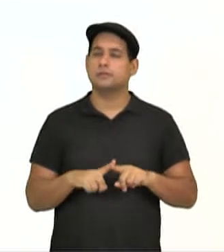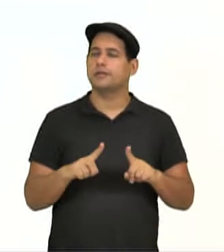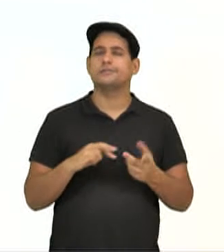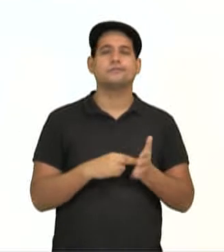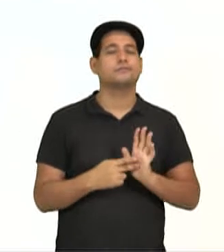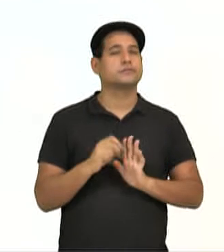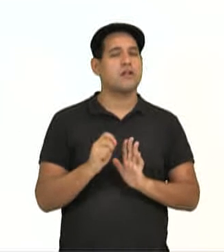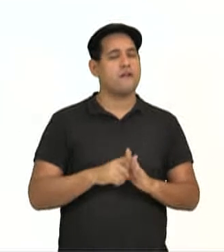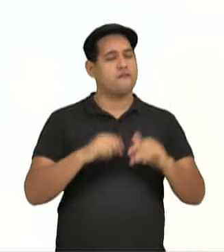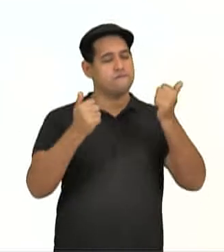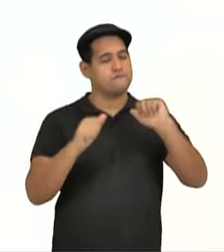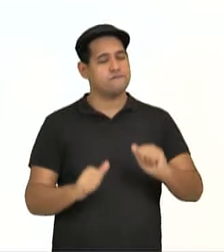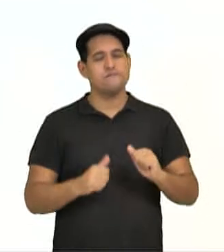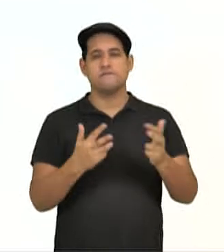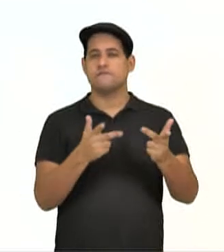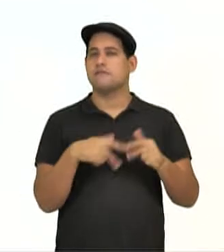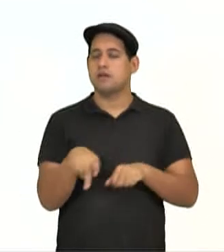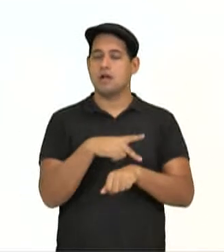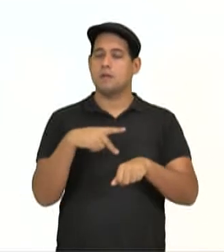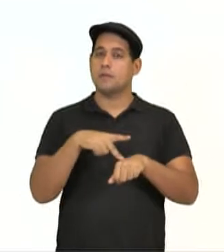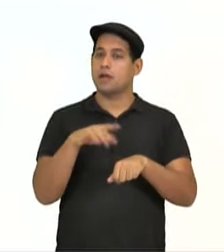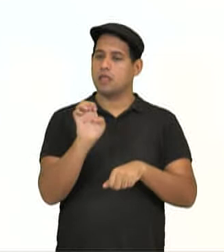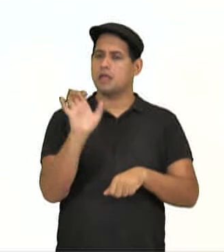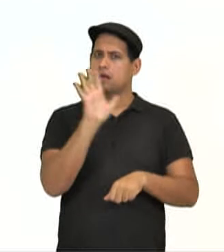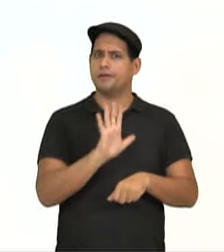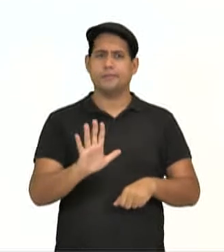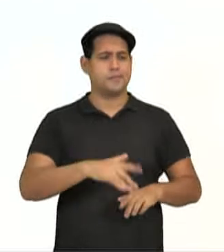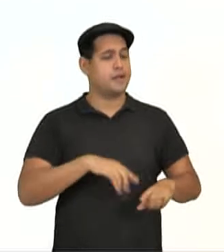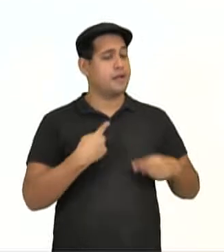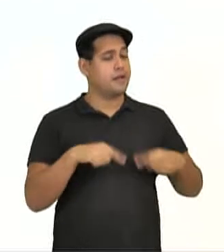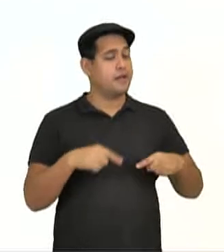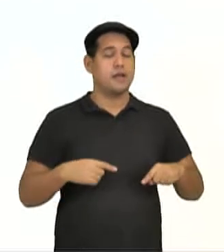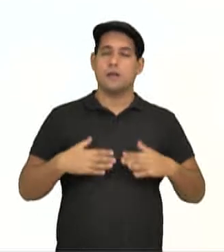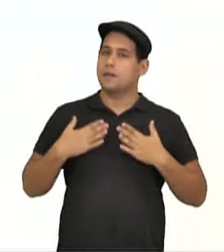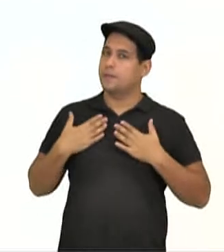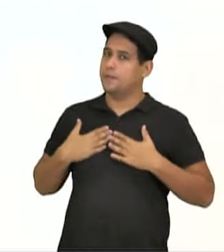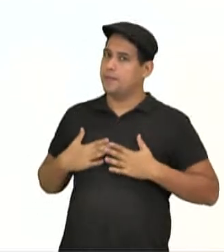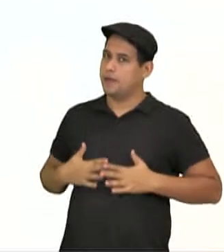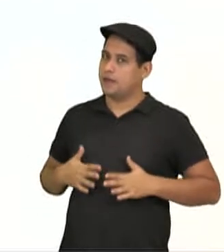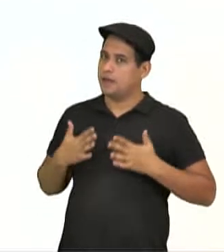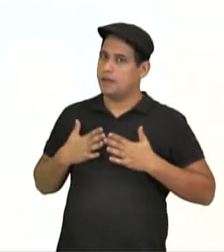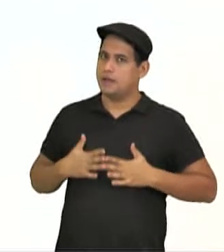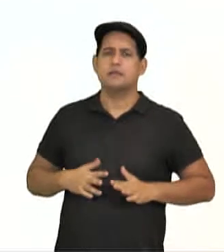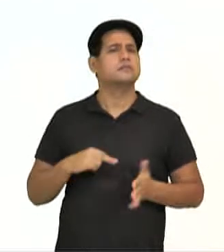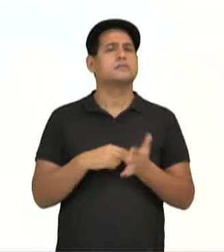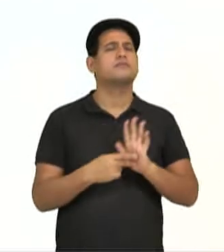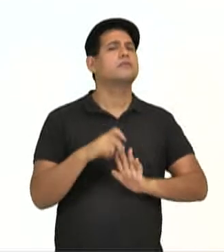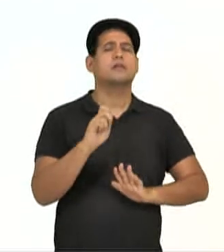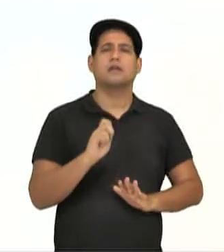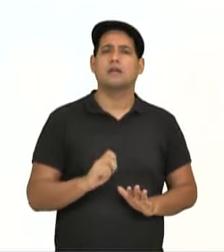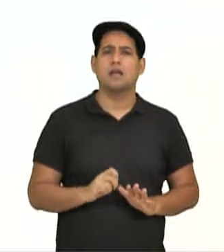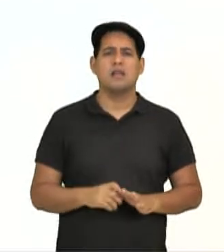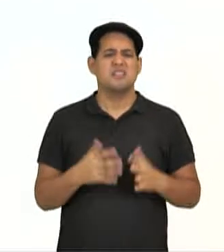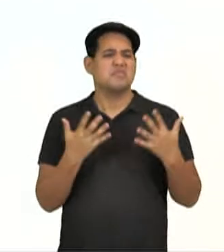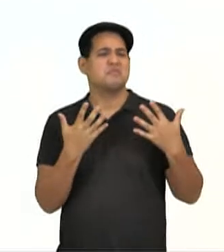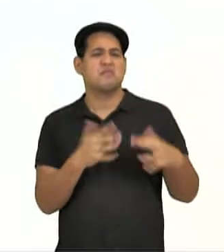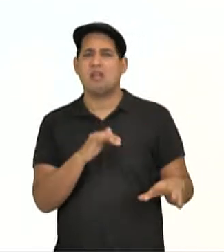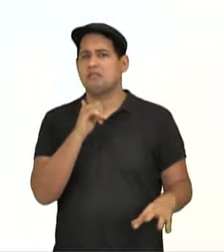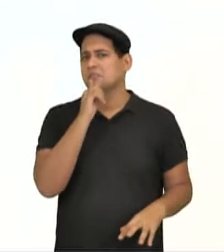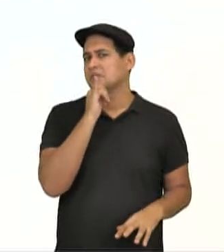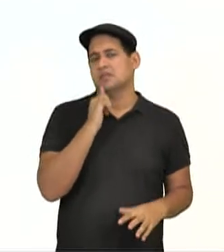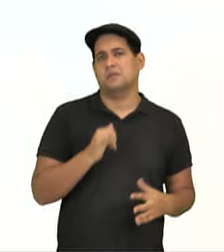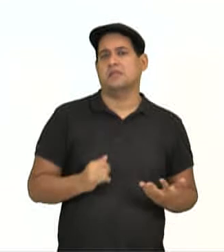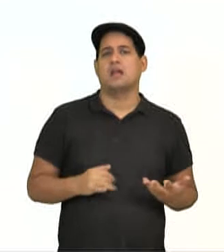pessoal, a vários países europeus a procurarem uma política de apaziguamento. Isso quer dizer o quê, gente? Eles não queriam